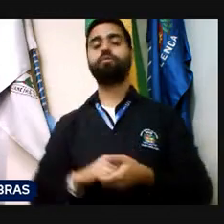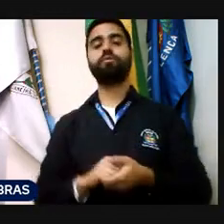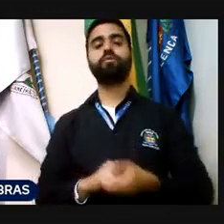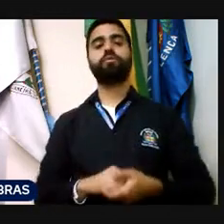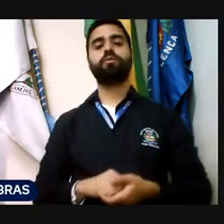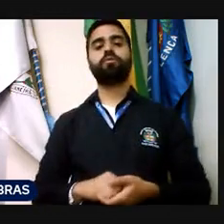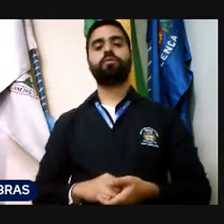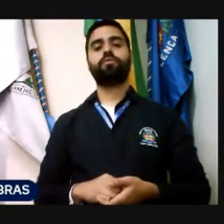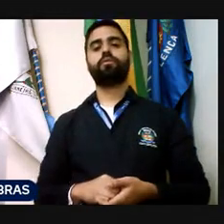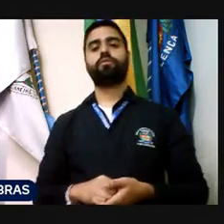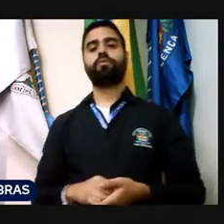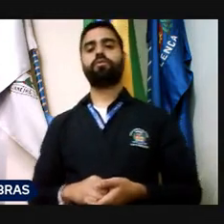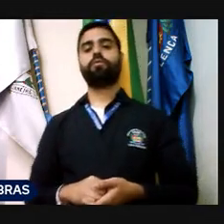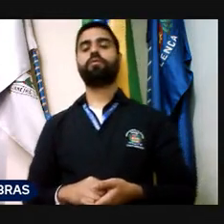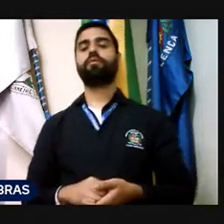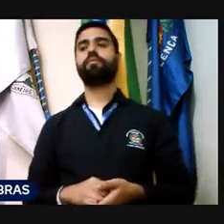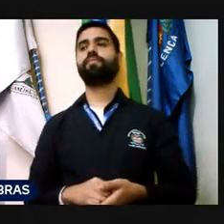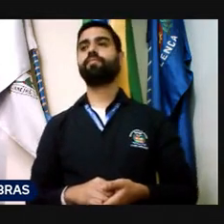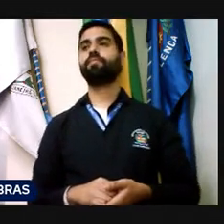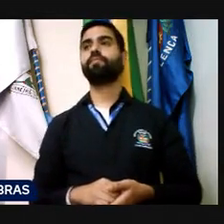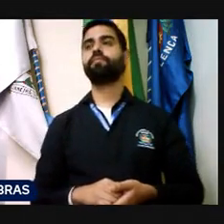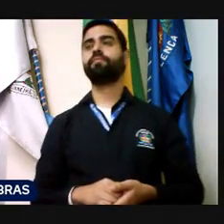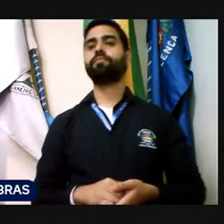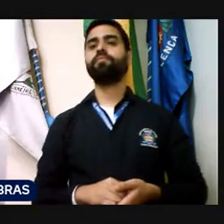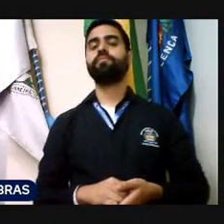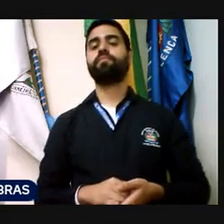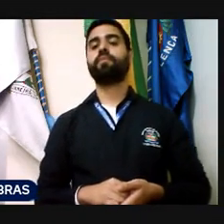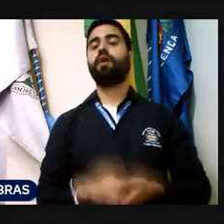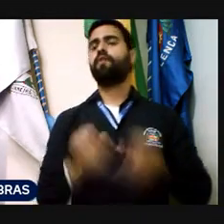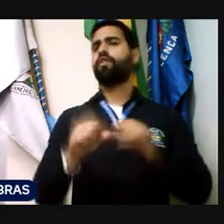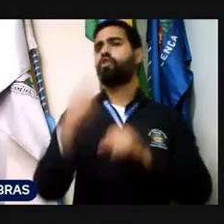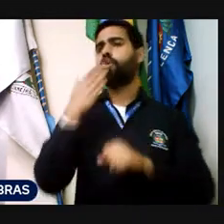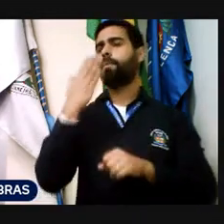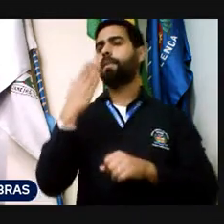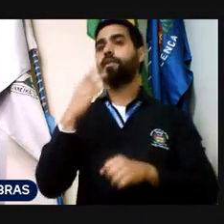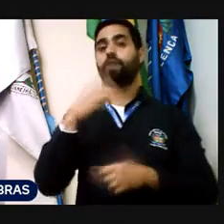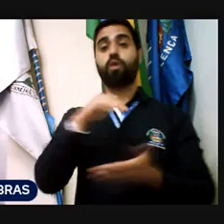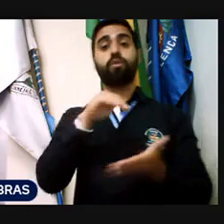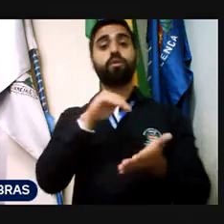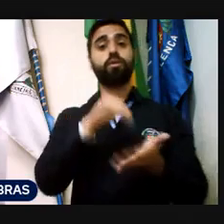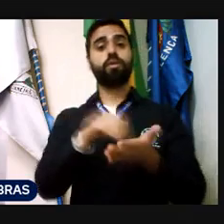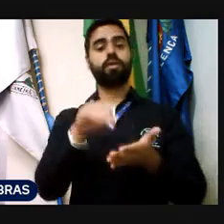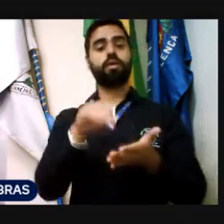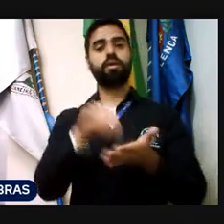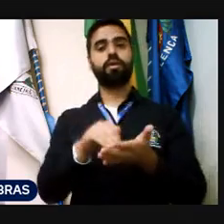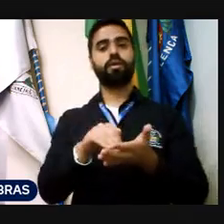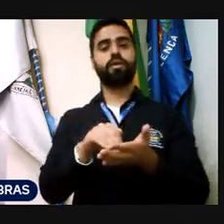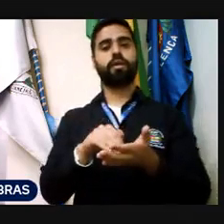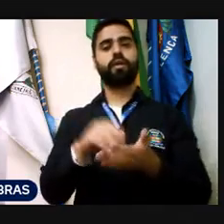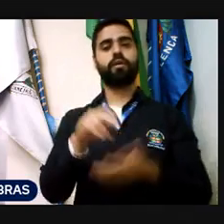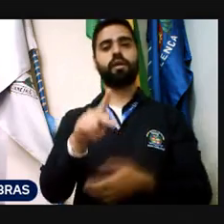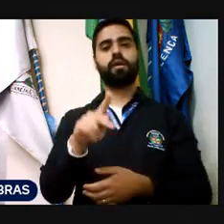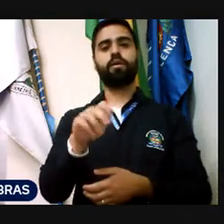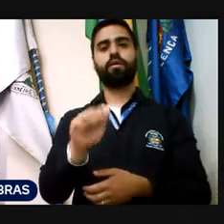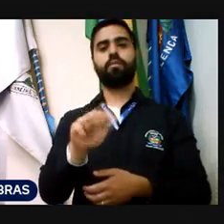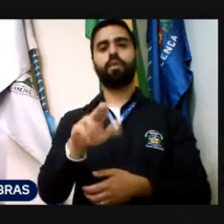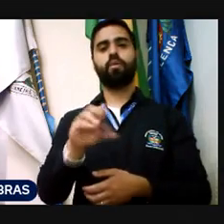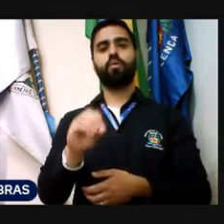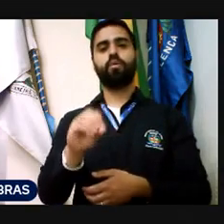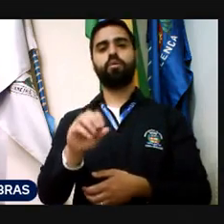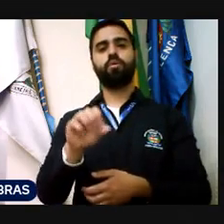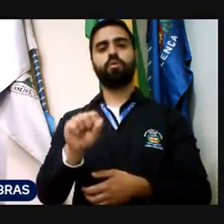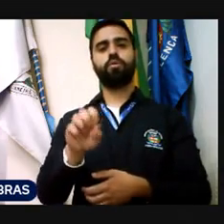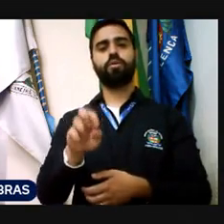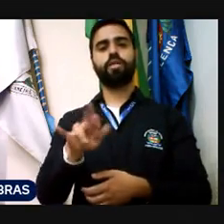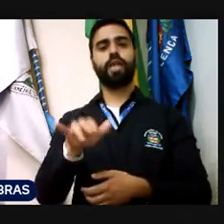forma regimental, o envio do presente requerimento, solicitando ao ilustríssimo secretário de Meio Ambiente, senhor Paulo Sérgio Gomes da Graça,